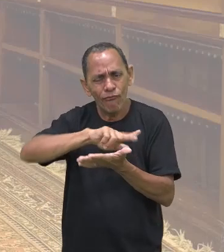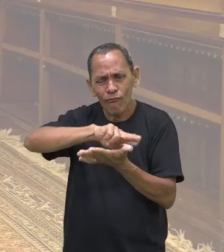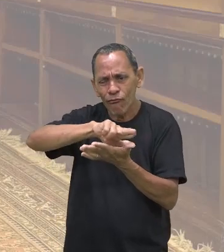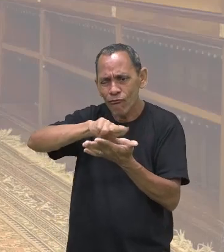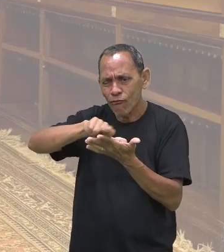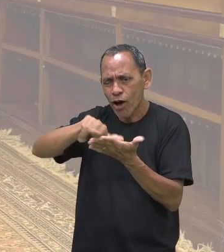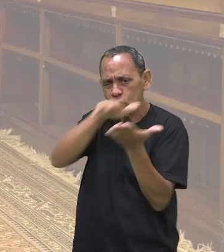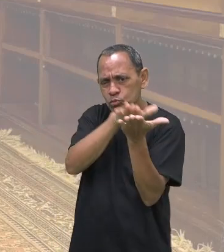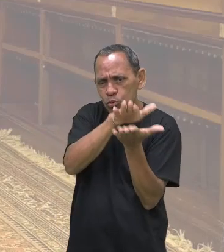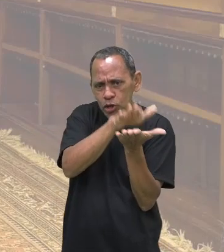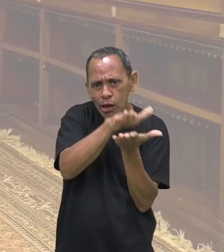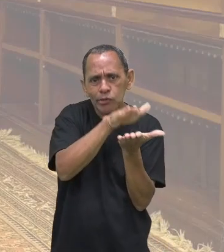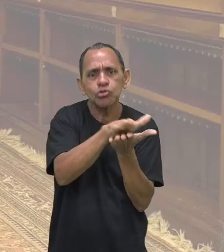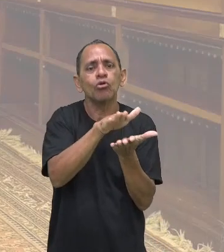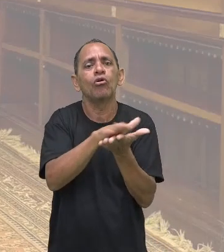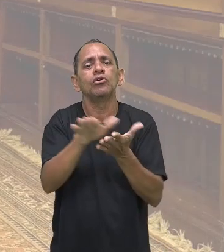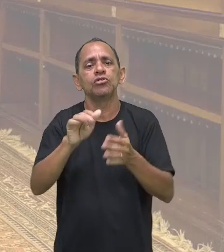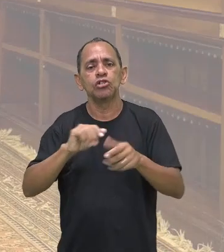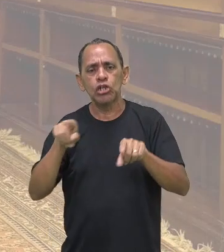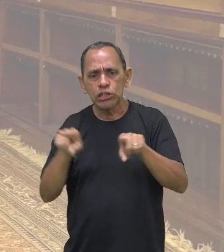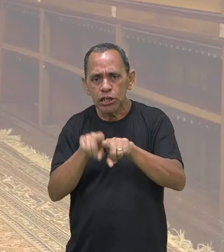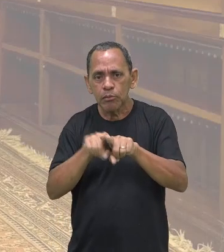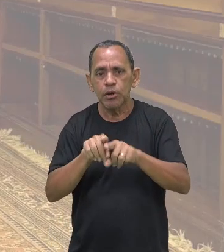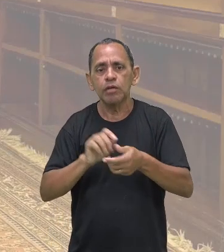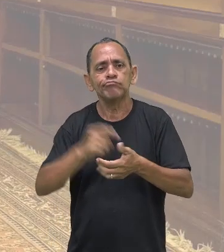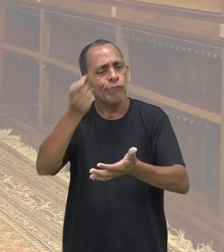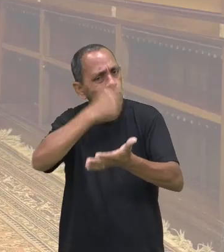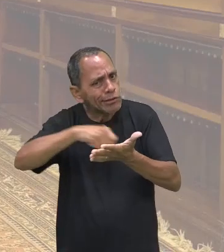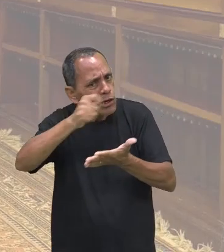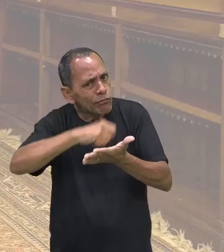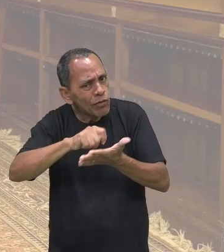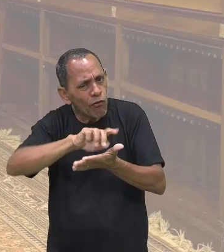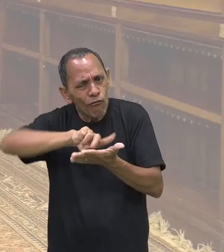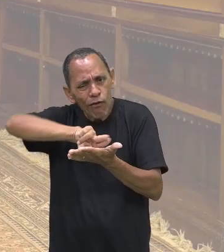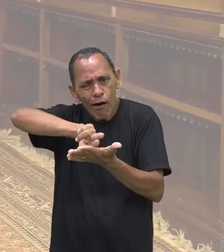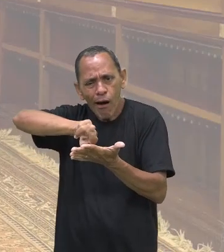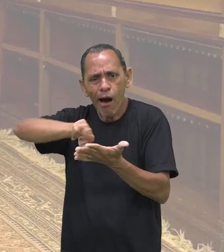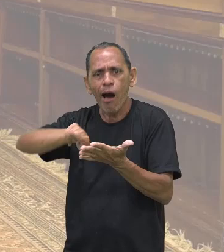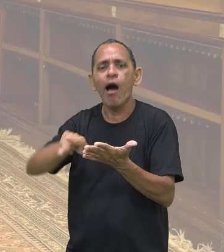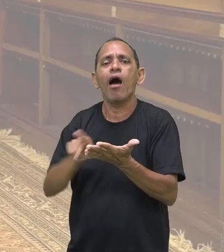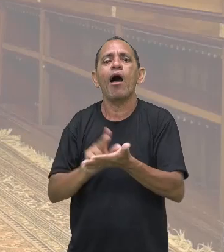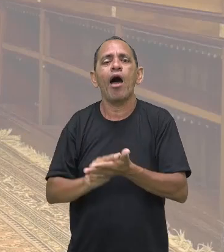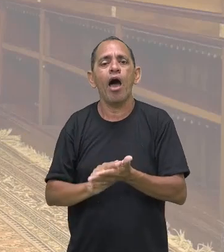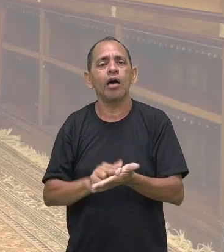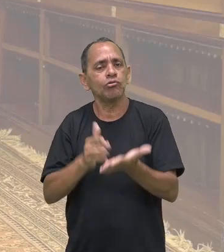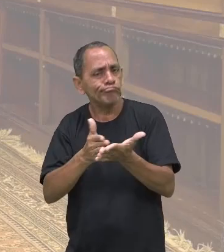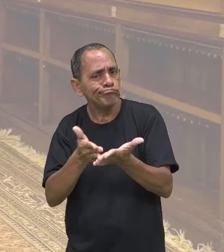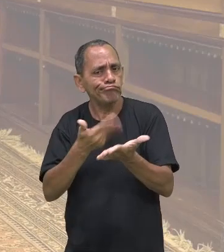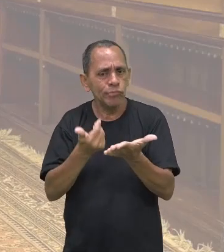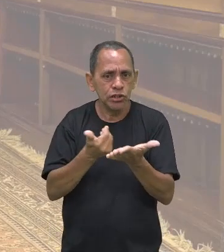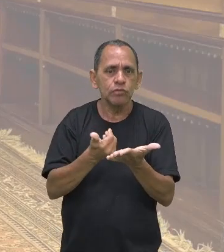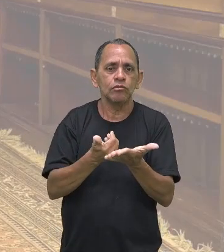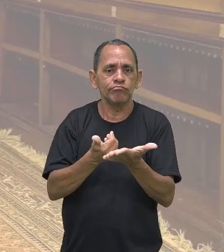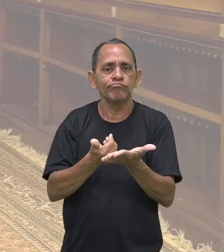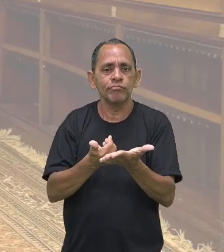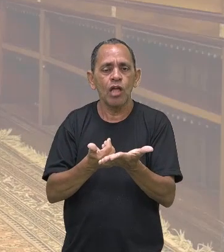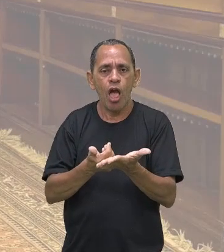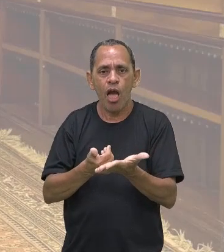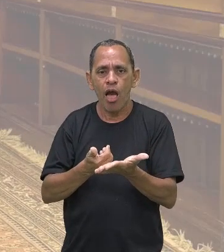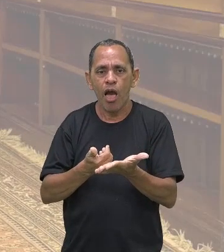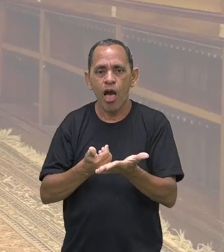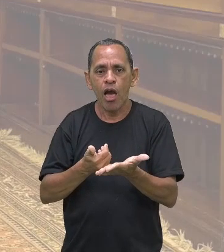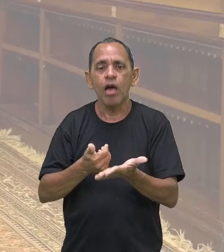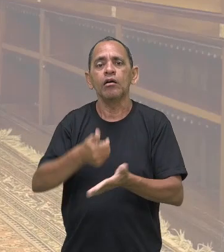certeza, muito grande. Ele escreveu muitos livros. Uma aula não seria suficiente